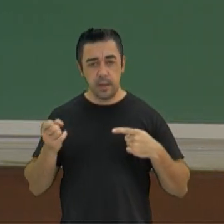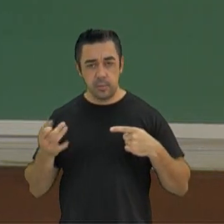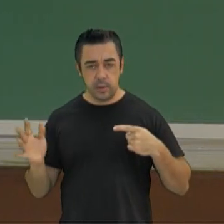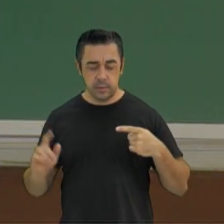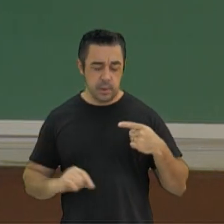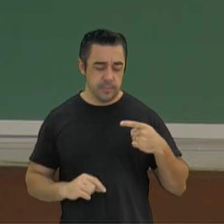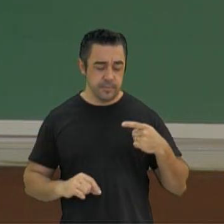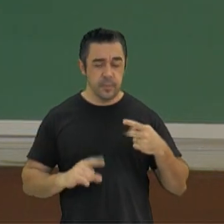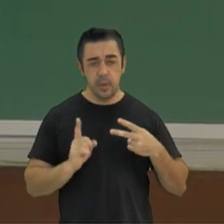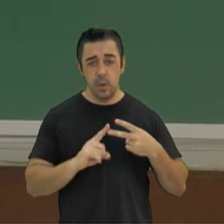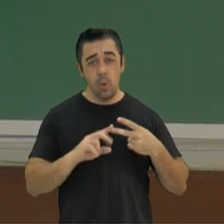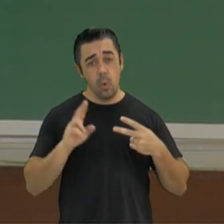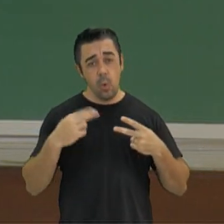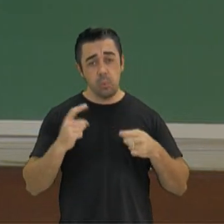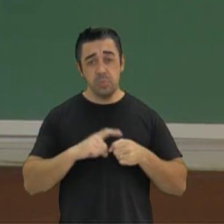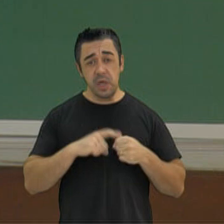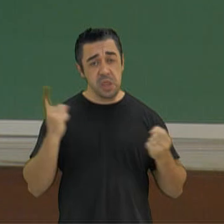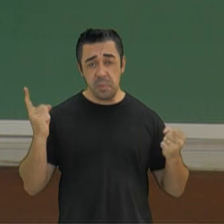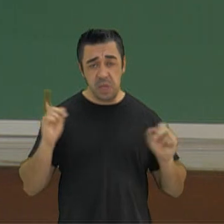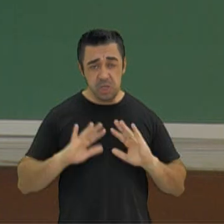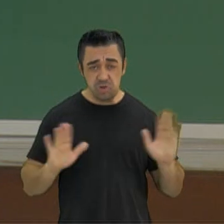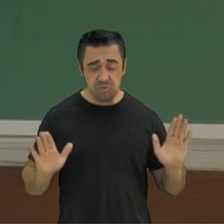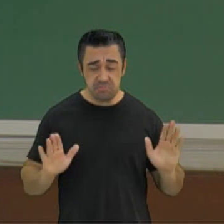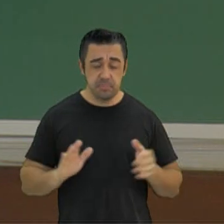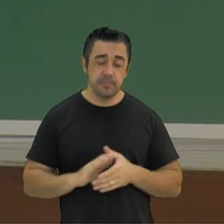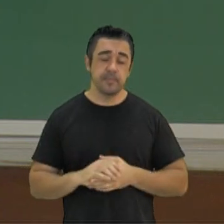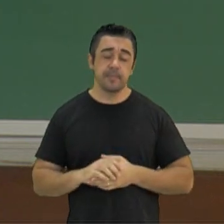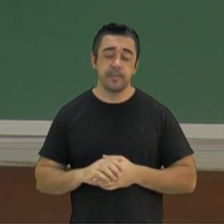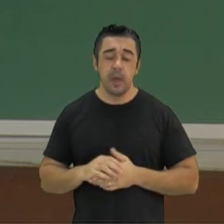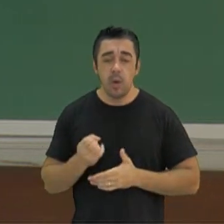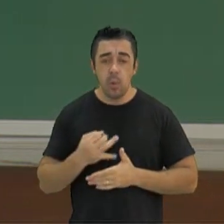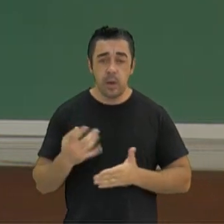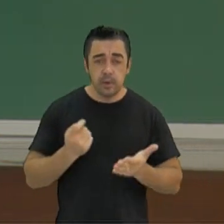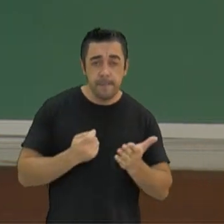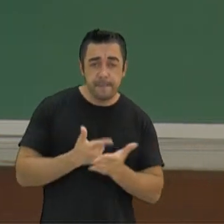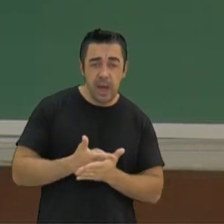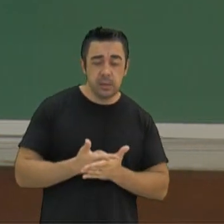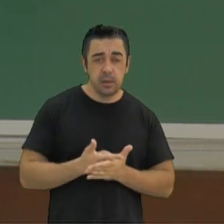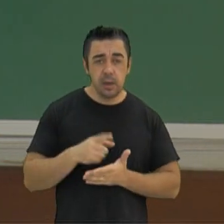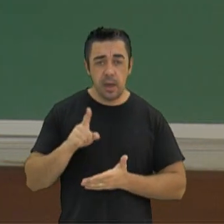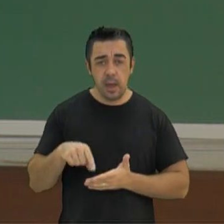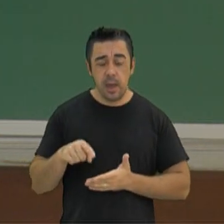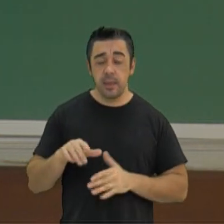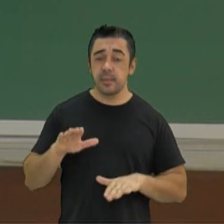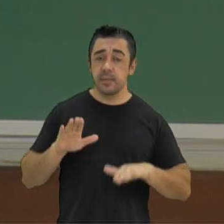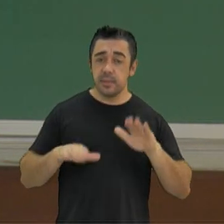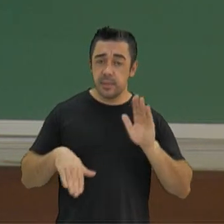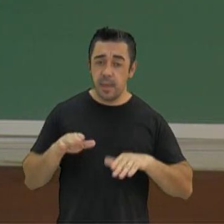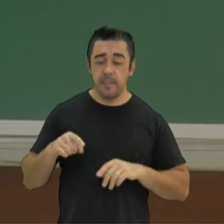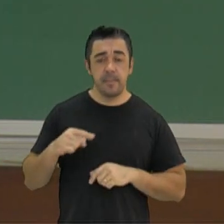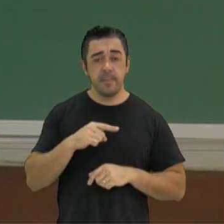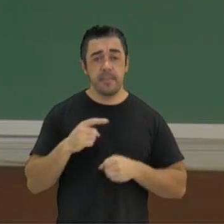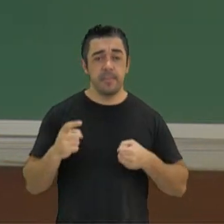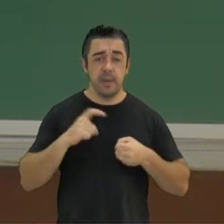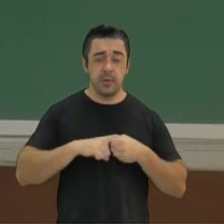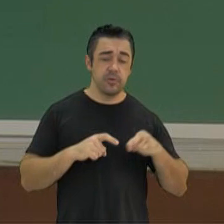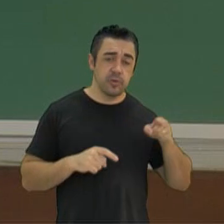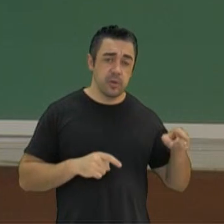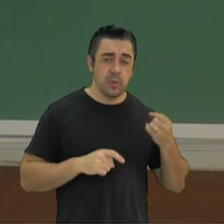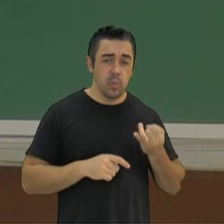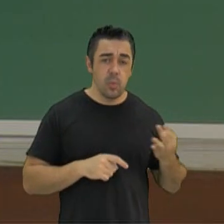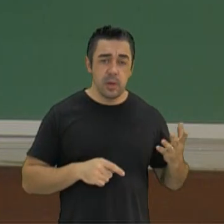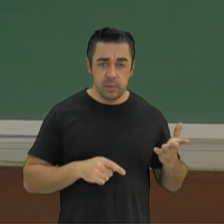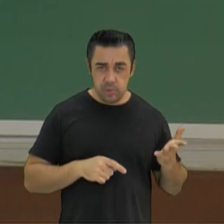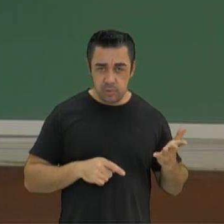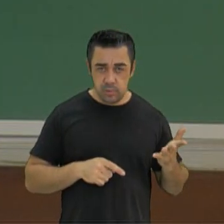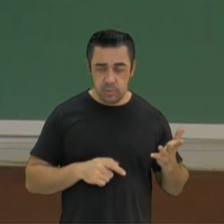variável independente, tá? O valor a ser pago na encomenda depende da quantidade adquirida. Então, nós